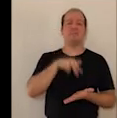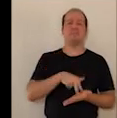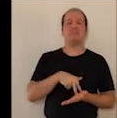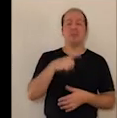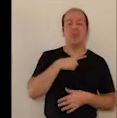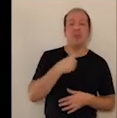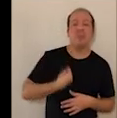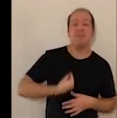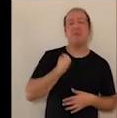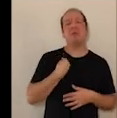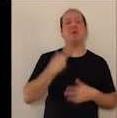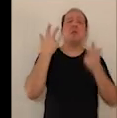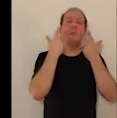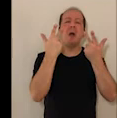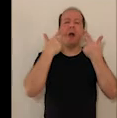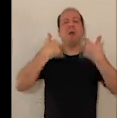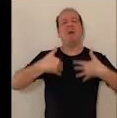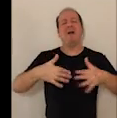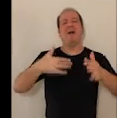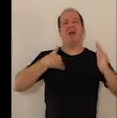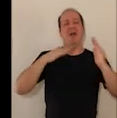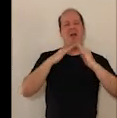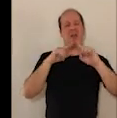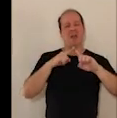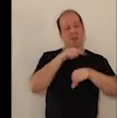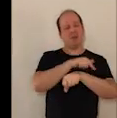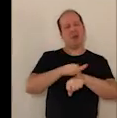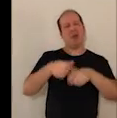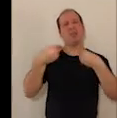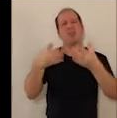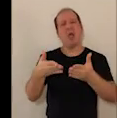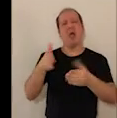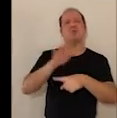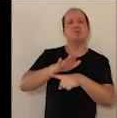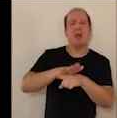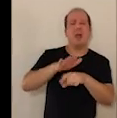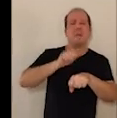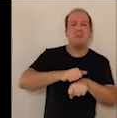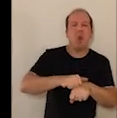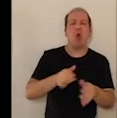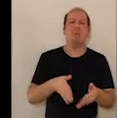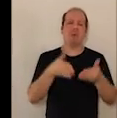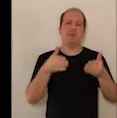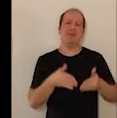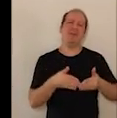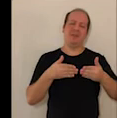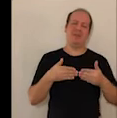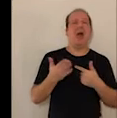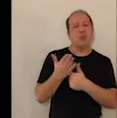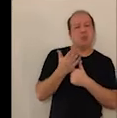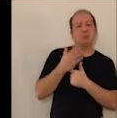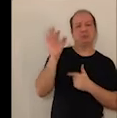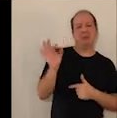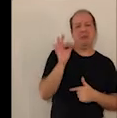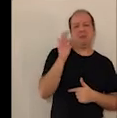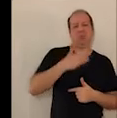vida exemplar, fazer doações às igrejas, ser generoso com os pobres. Mosca, Mosca, me ajude,